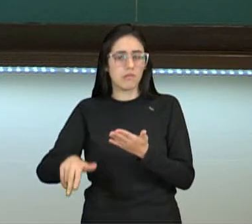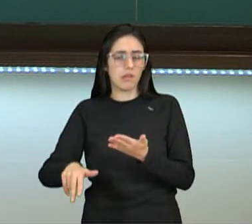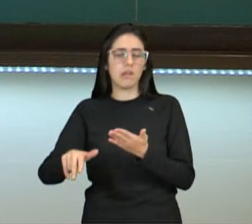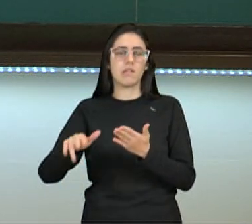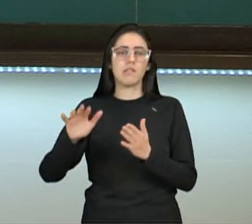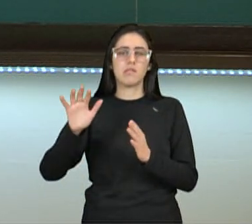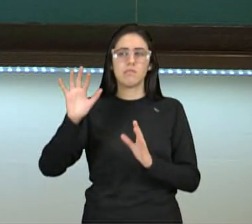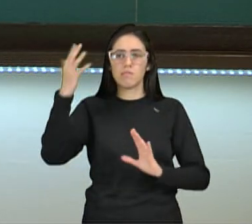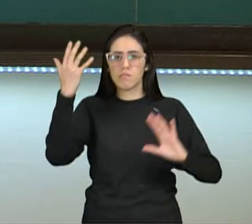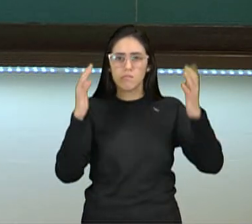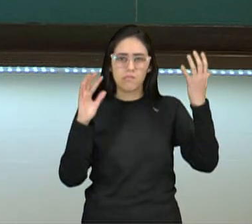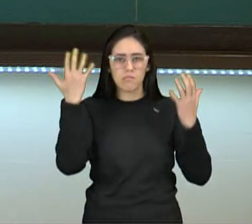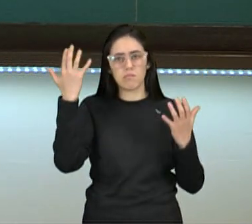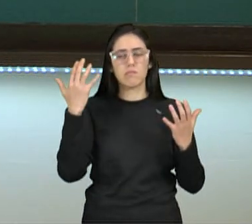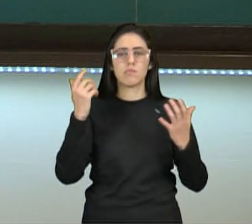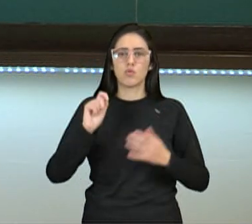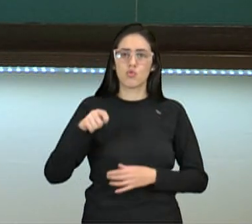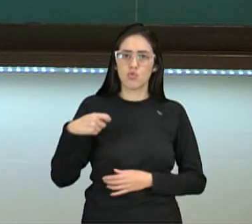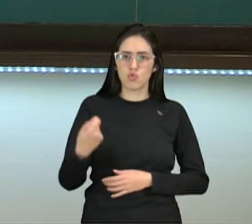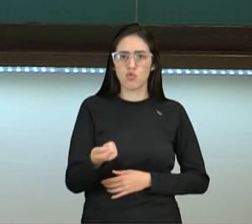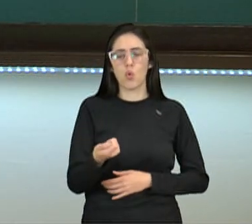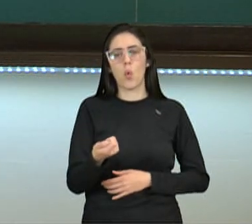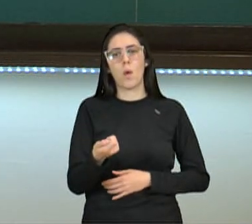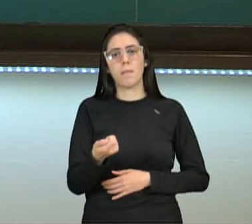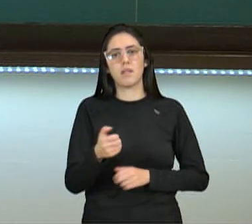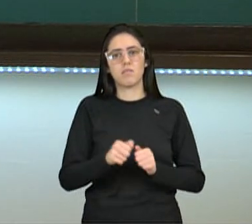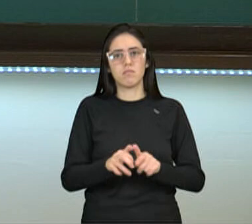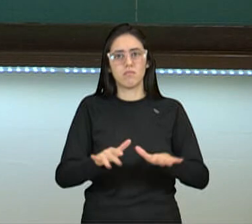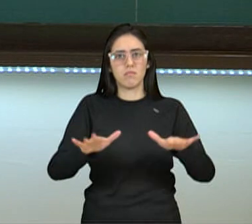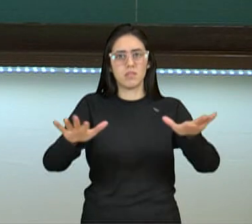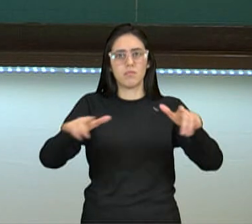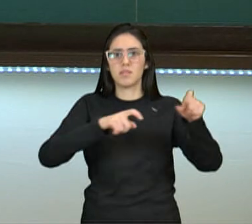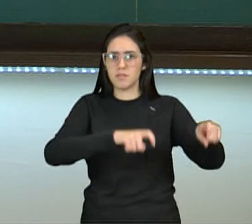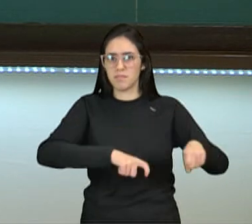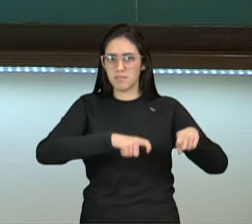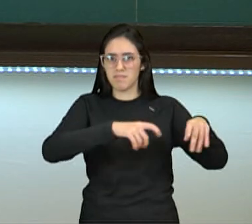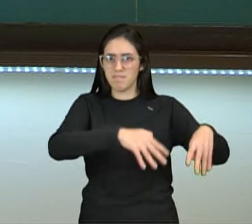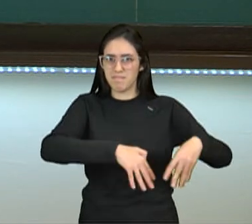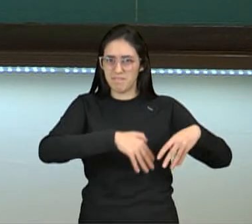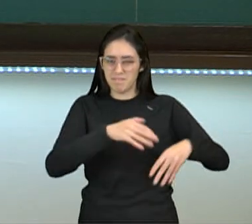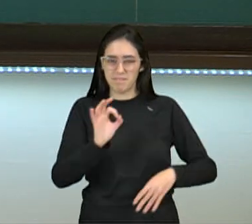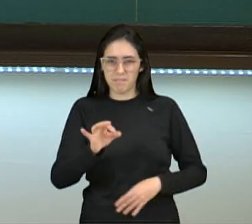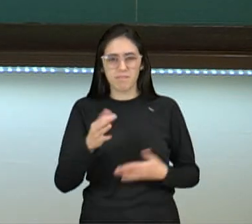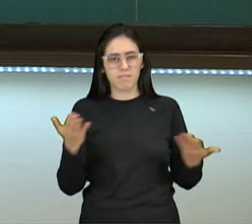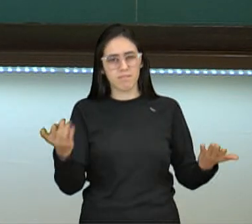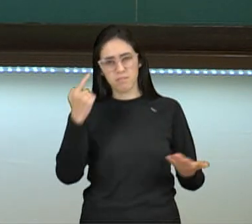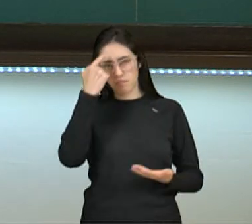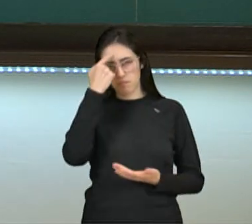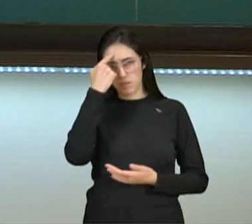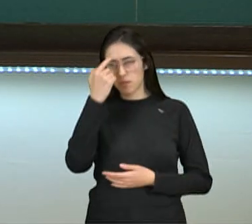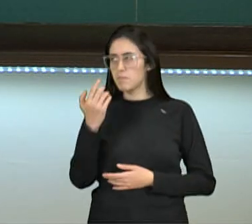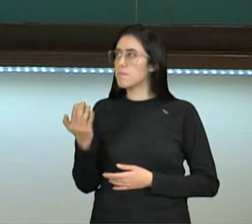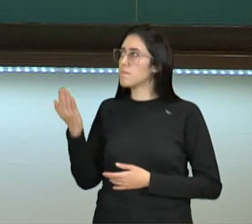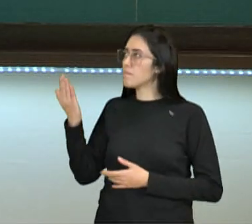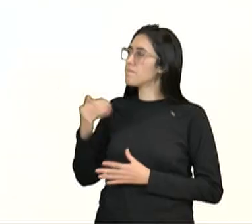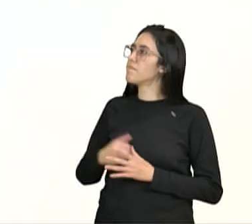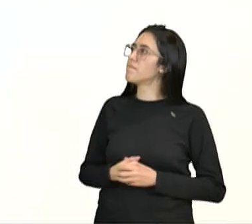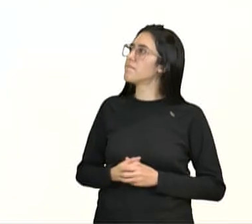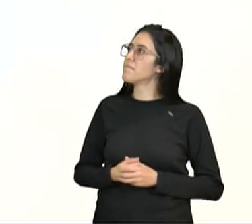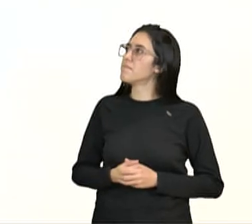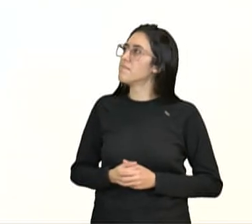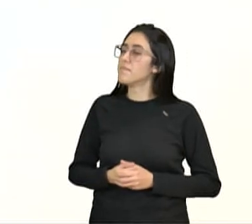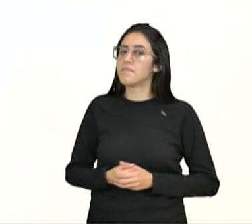que envolvem quando a gente fala de expansão da fronteira agrícola. E aí vamos pensar juntos no objetivo da nossa